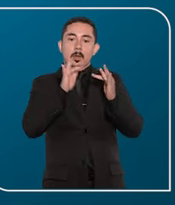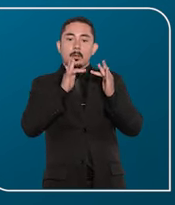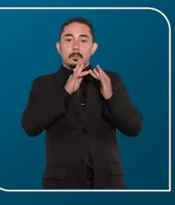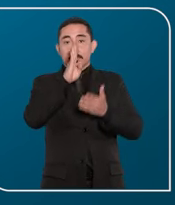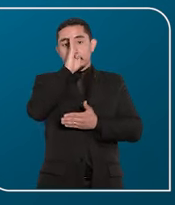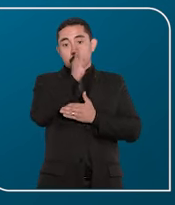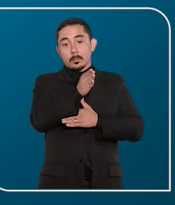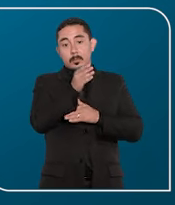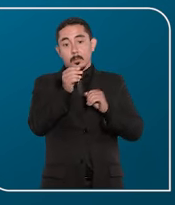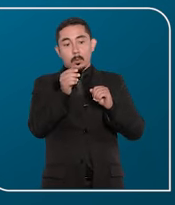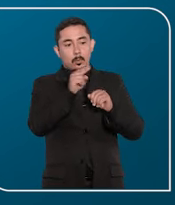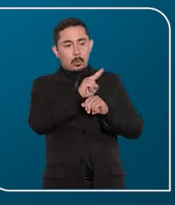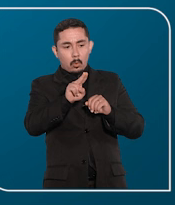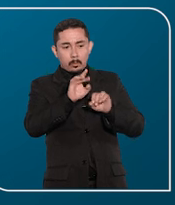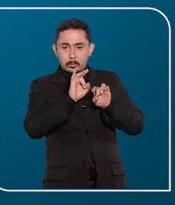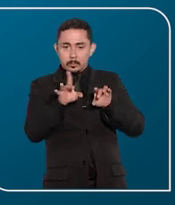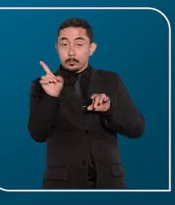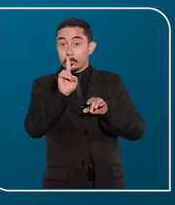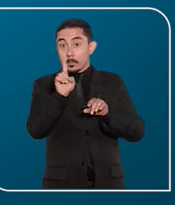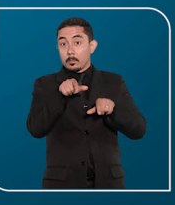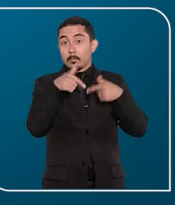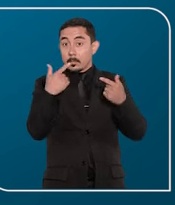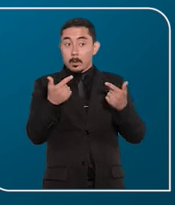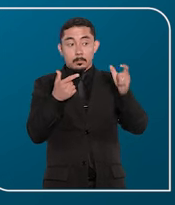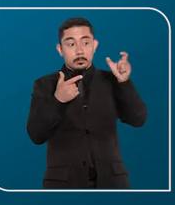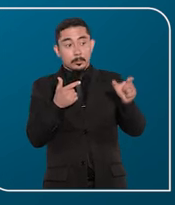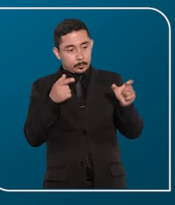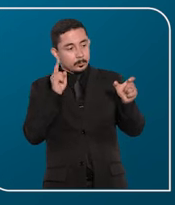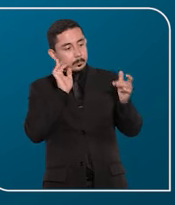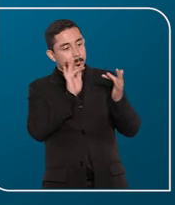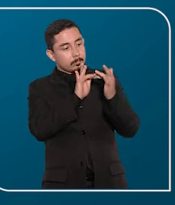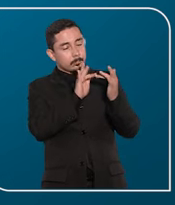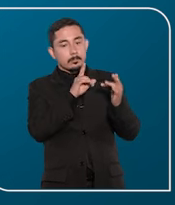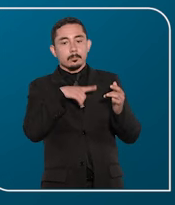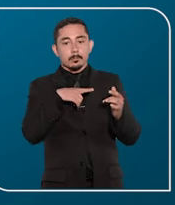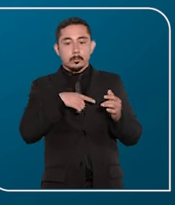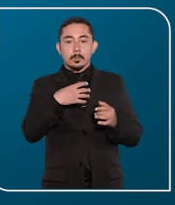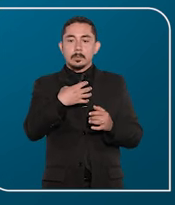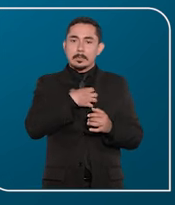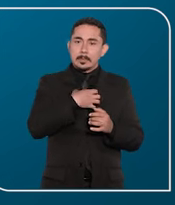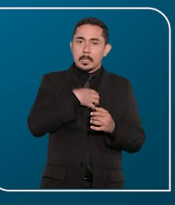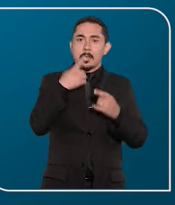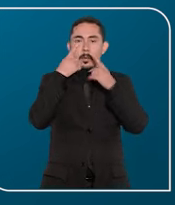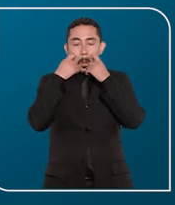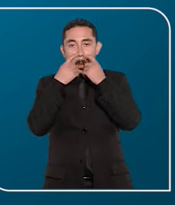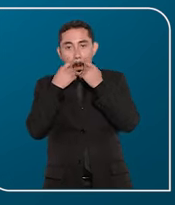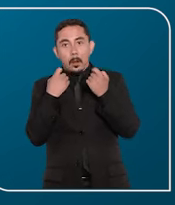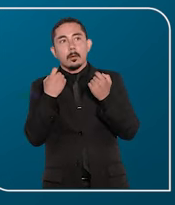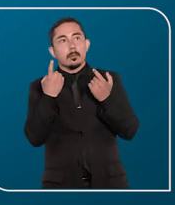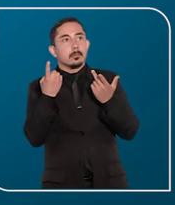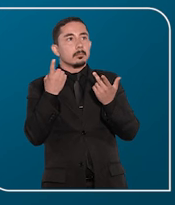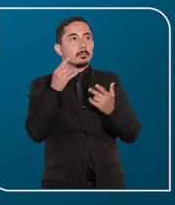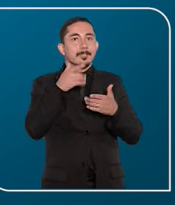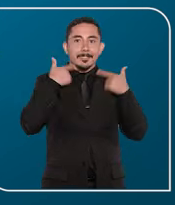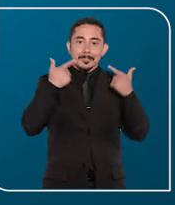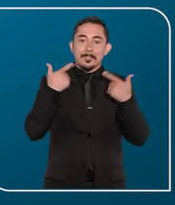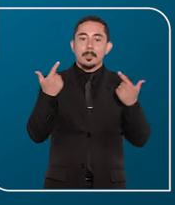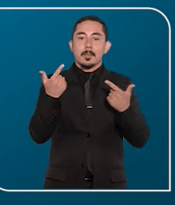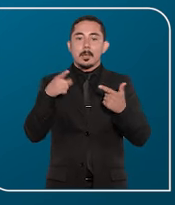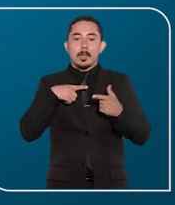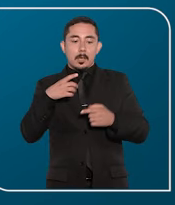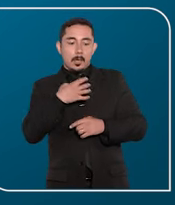com nomes, mas com pessoas. Pessoas que sentem, choram, riem, que têm sentimentos. E talvez